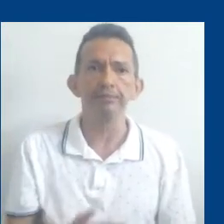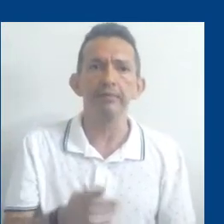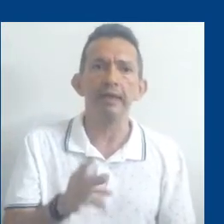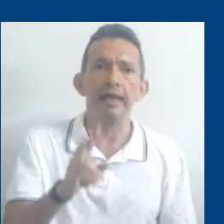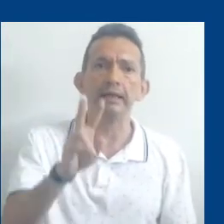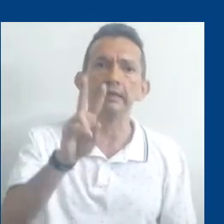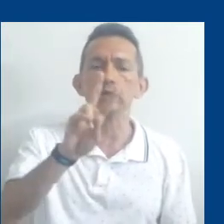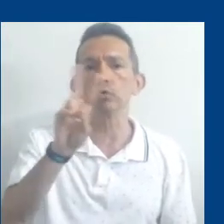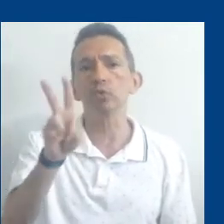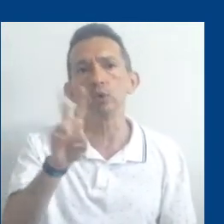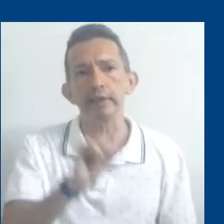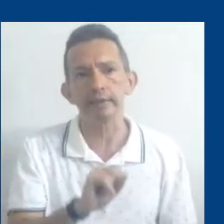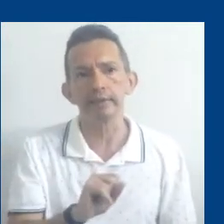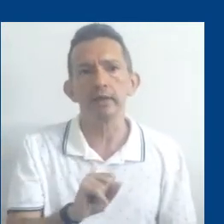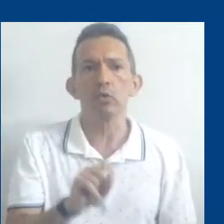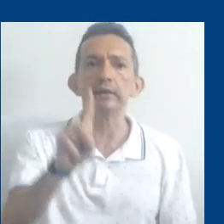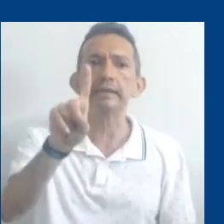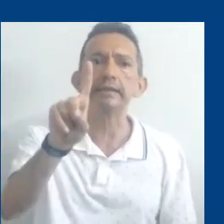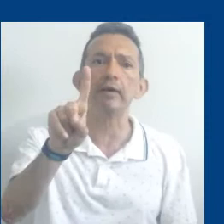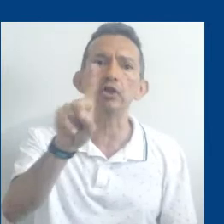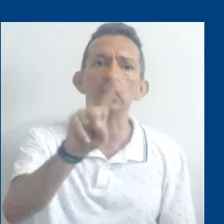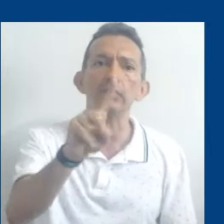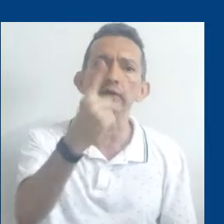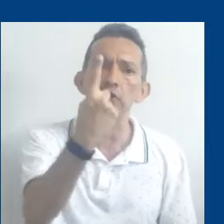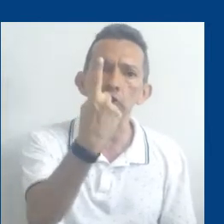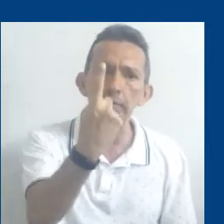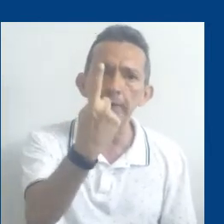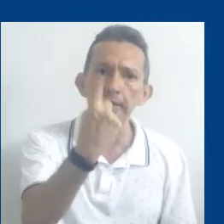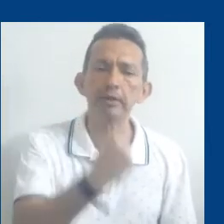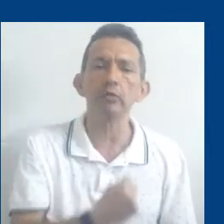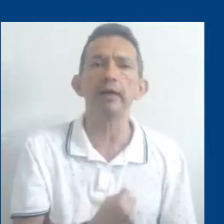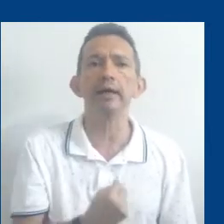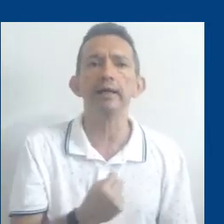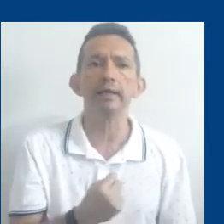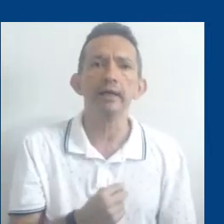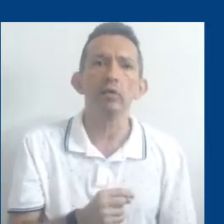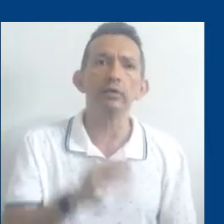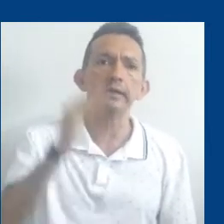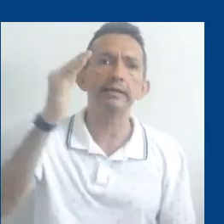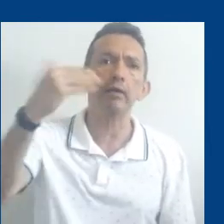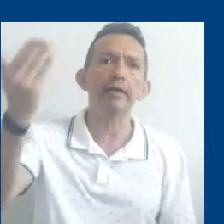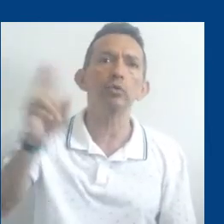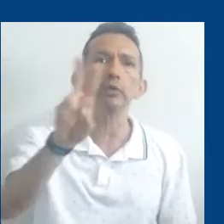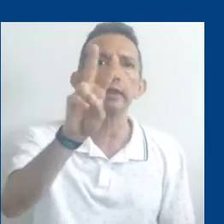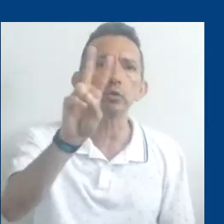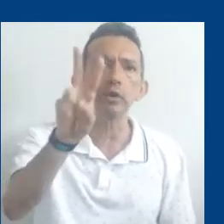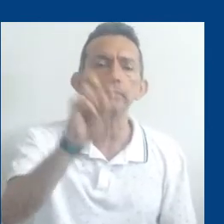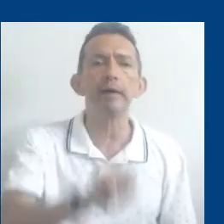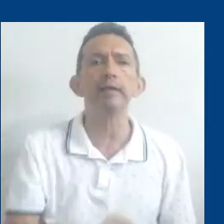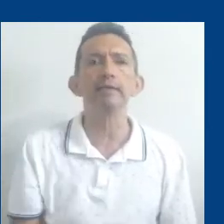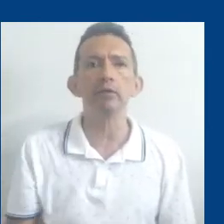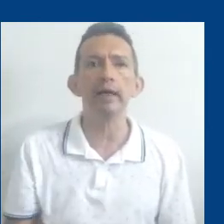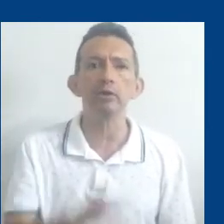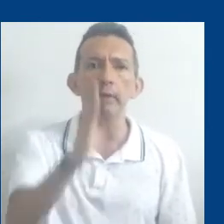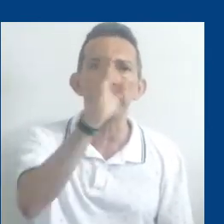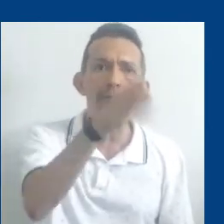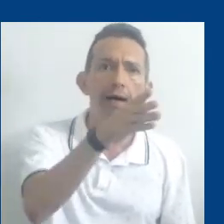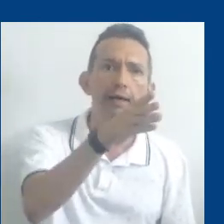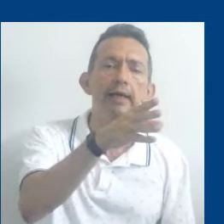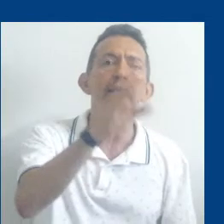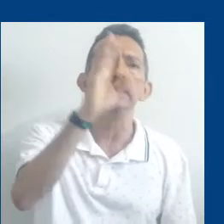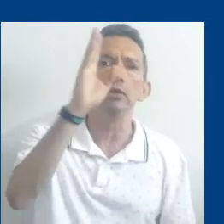planta, elas são duas. Quando a célula é jovem, só tem uma parede celular. Quando a célula é adulta, tem duas paredes celulares,